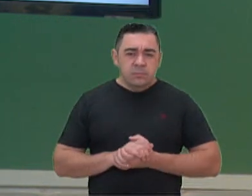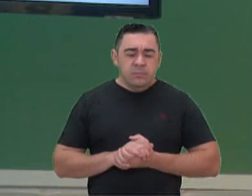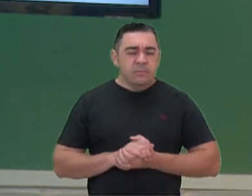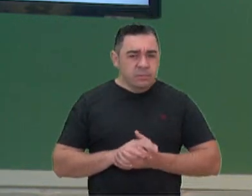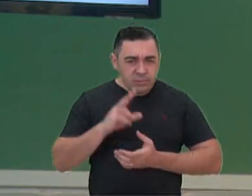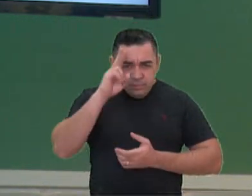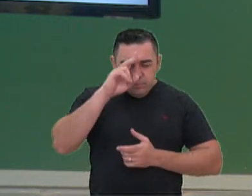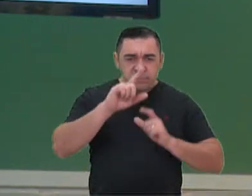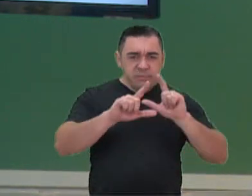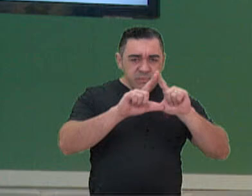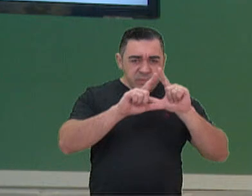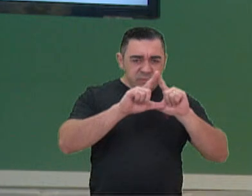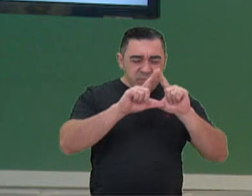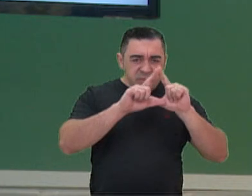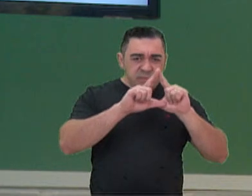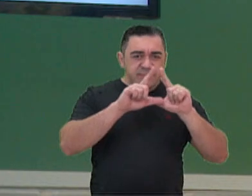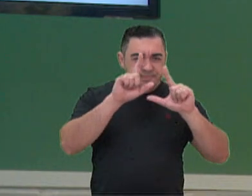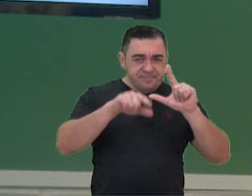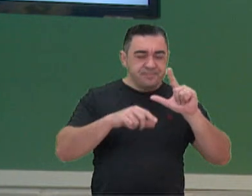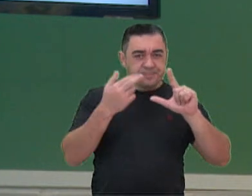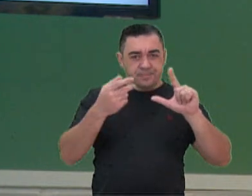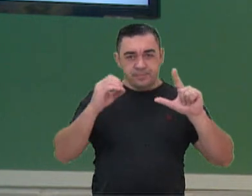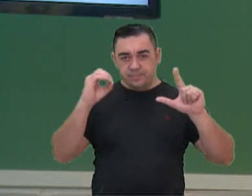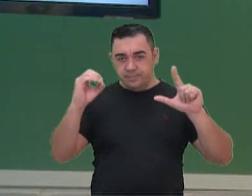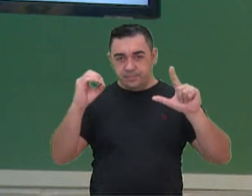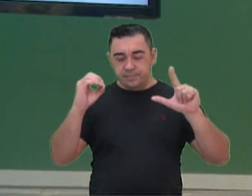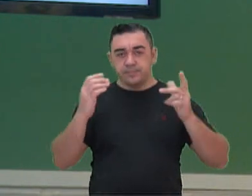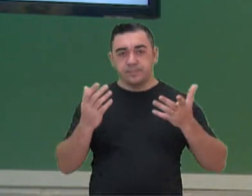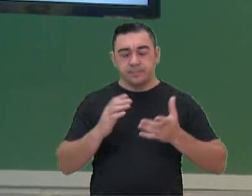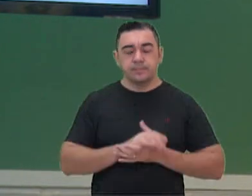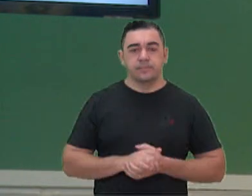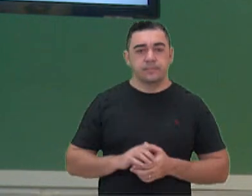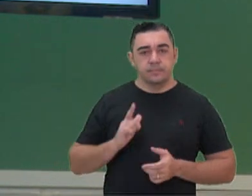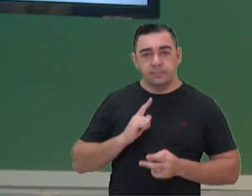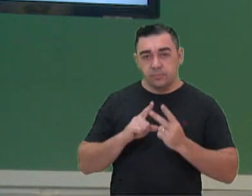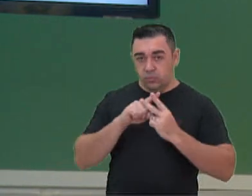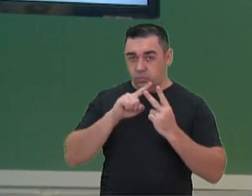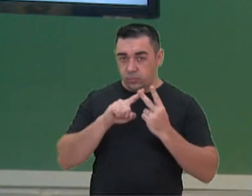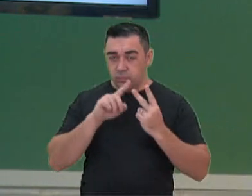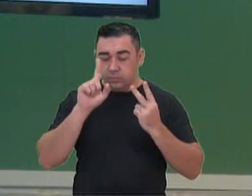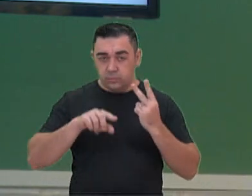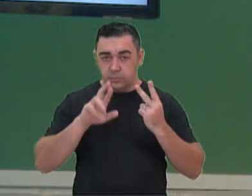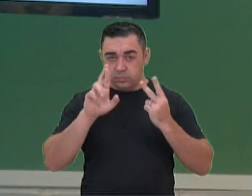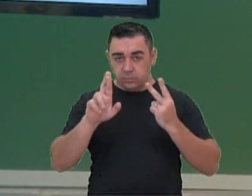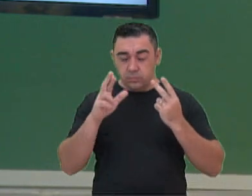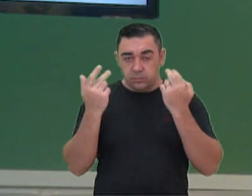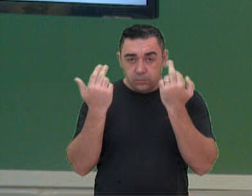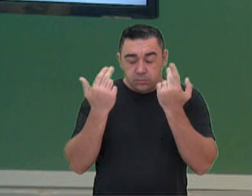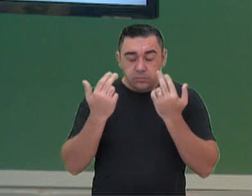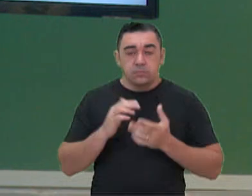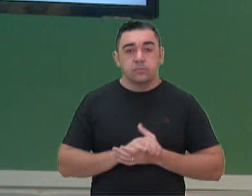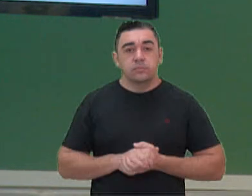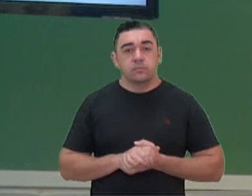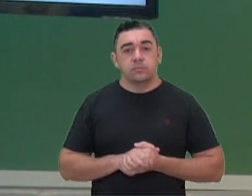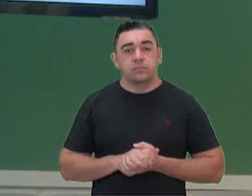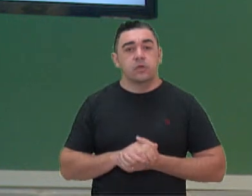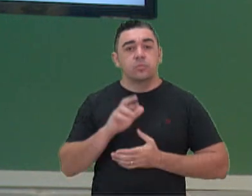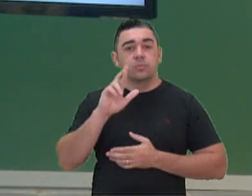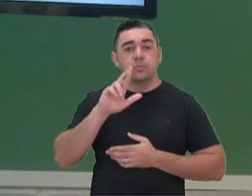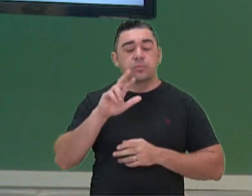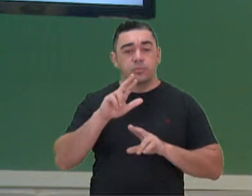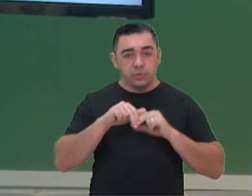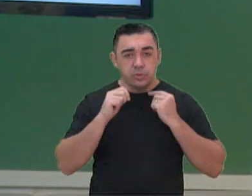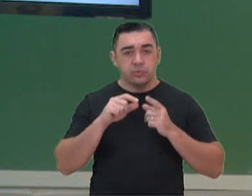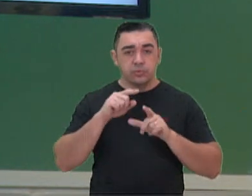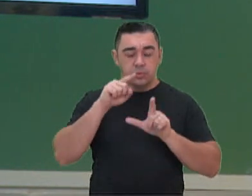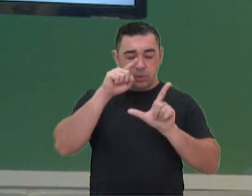lembra, o delta aqui deu igual a 0, então tem duas raízes reais e iguais, por isso que ela só toca o eixo e